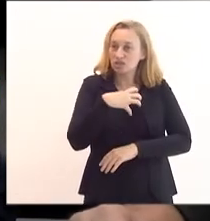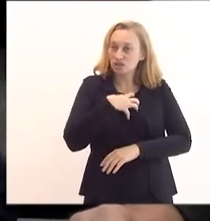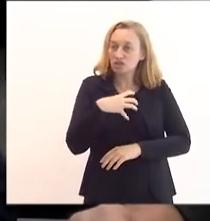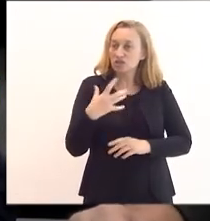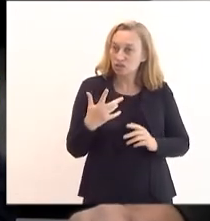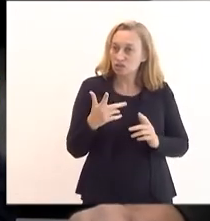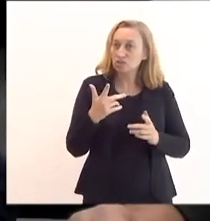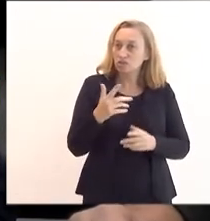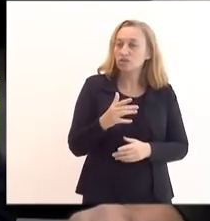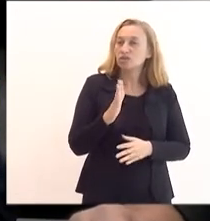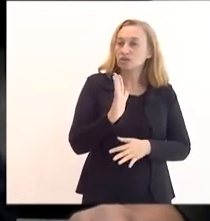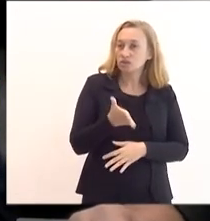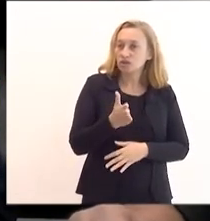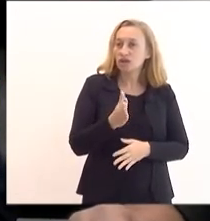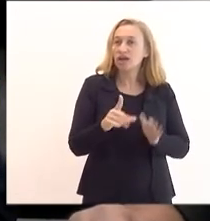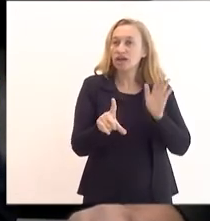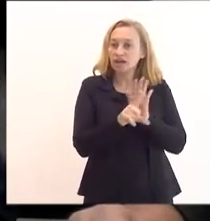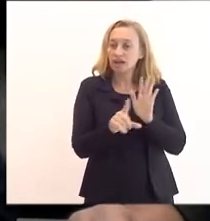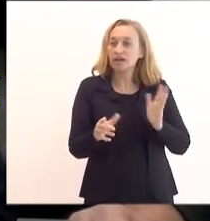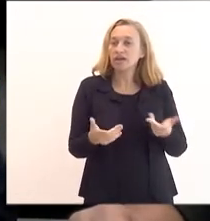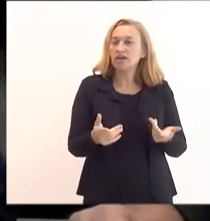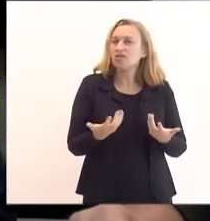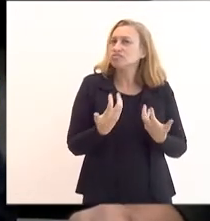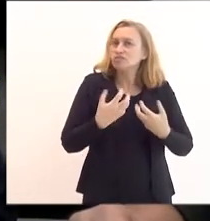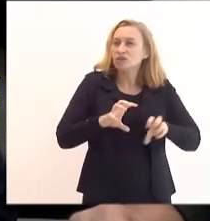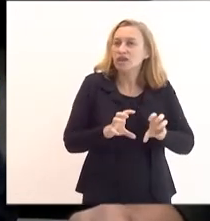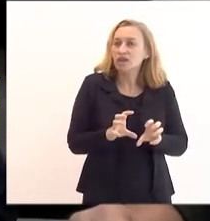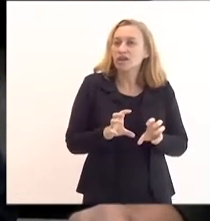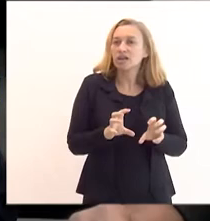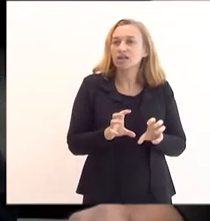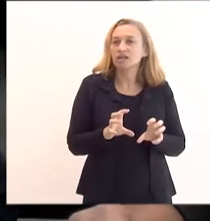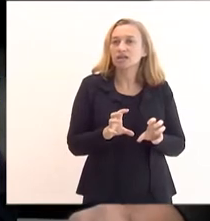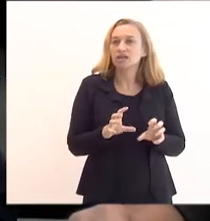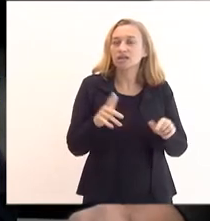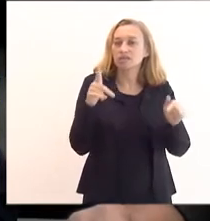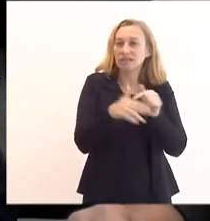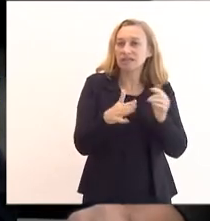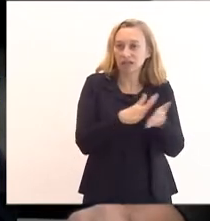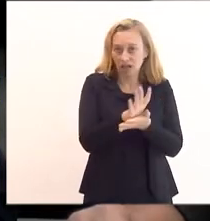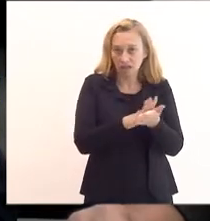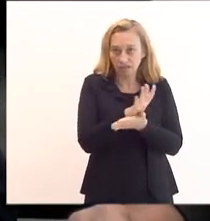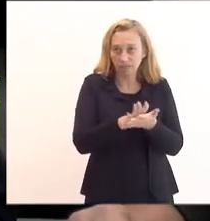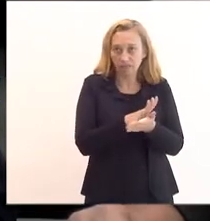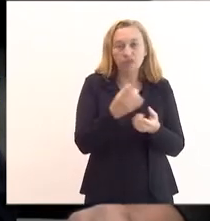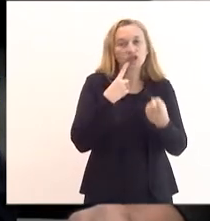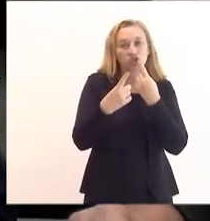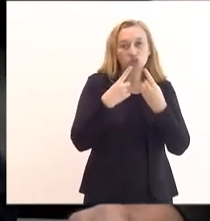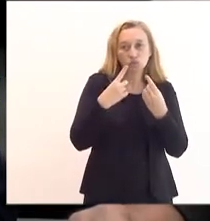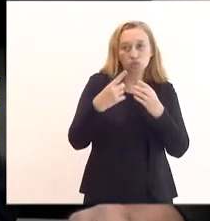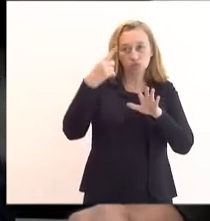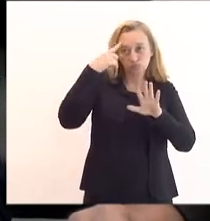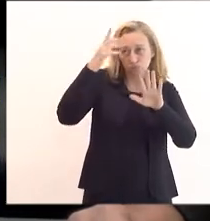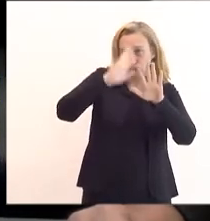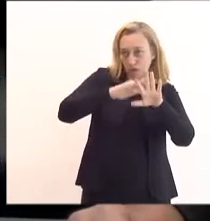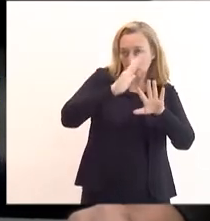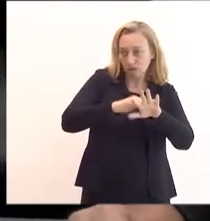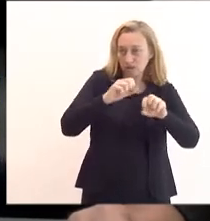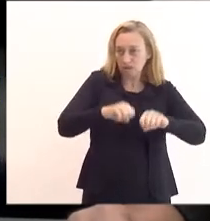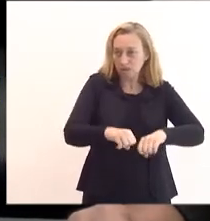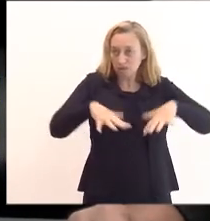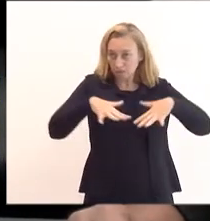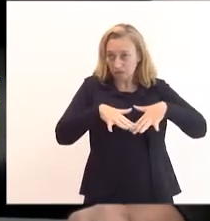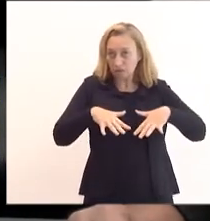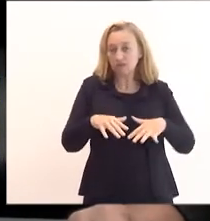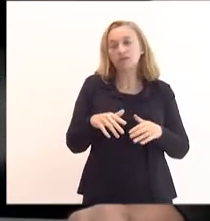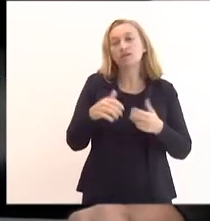lei. Um já é lei. Então, não quero aqui criar óbice, porque o discurso ideológico eu farei no plenário, se